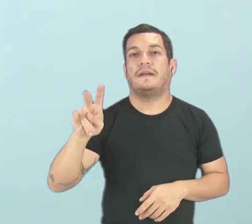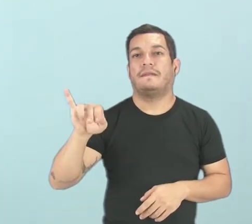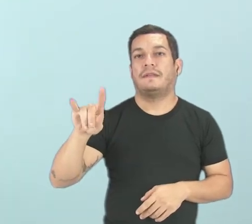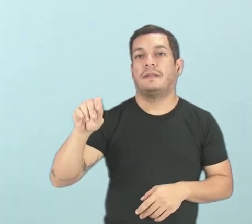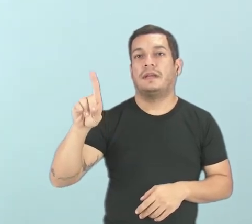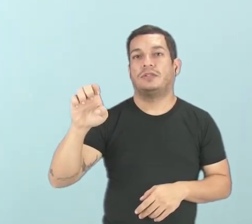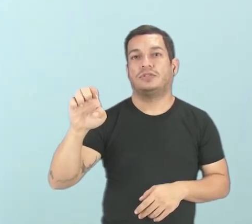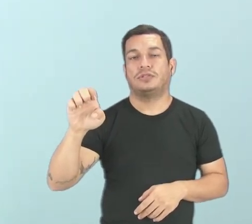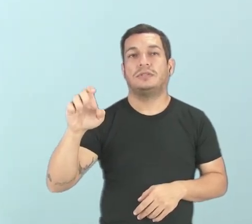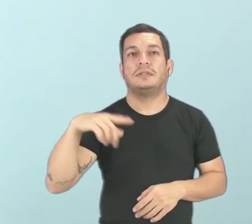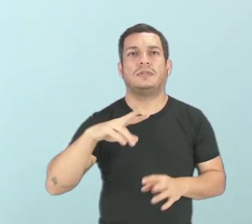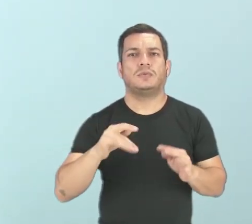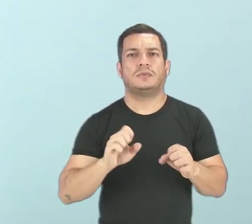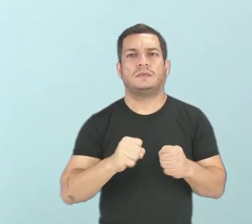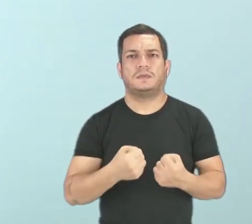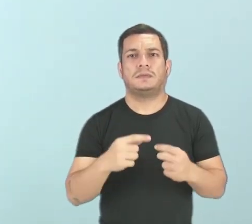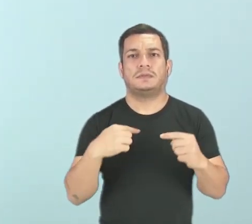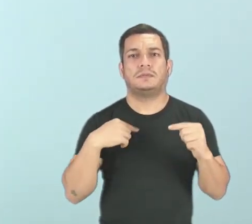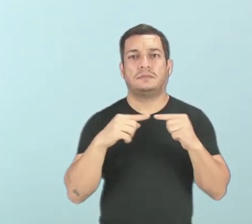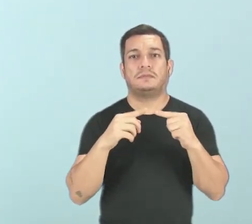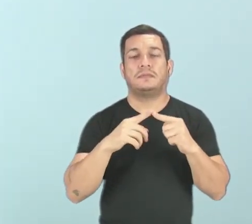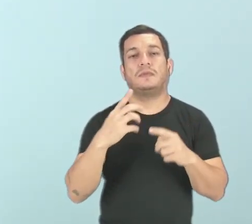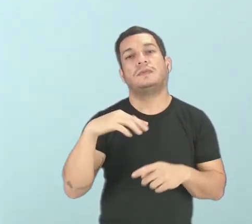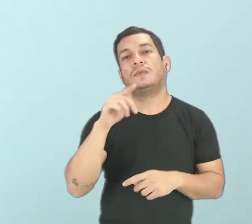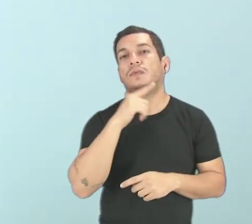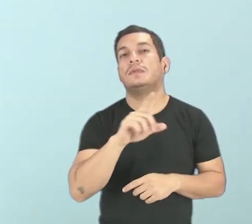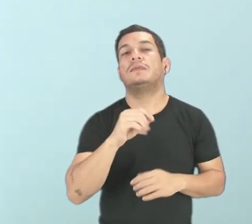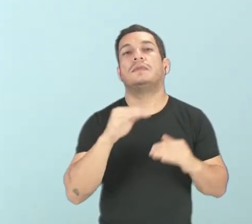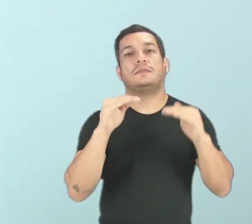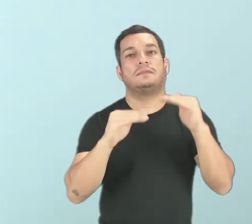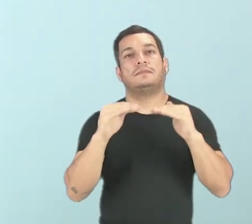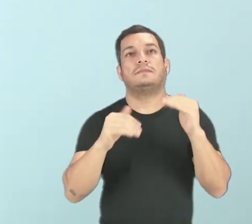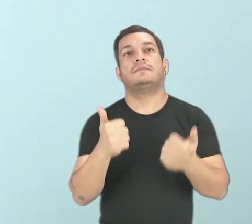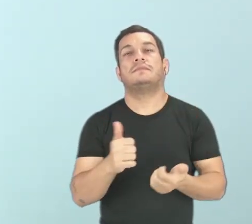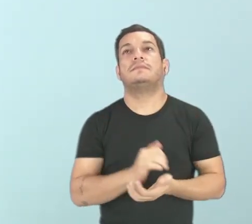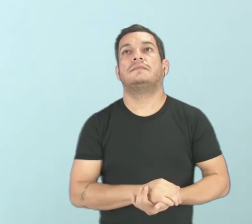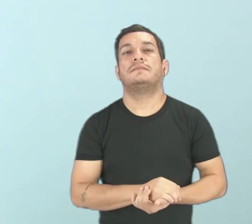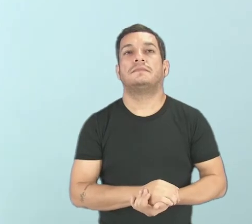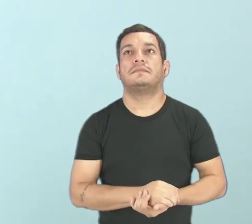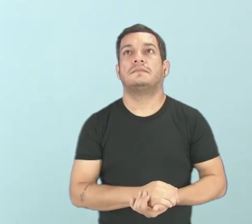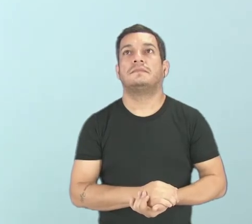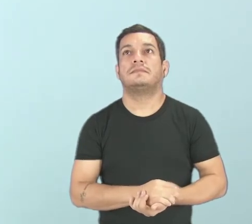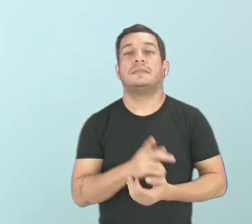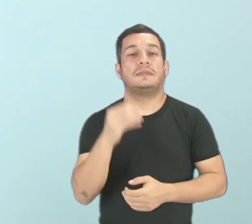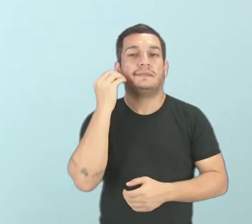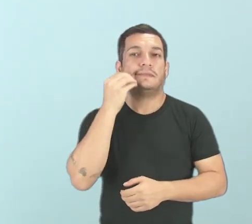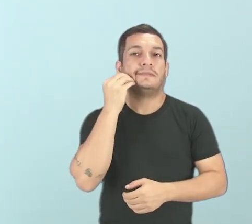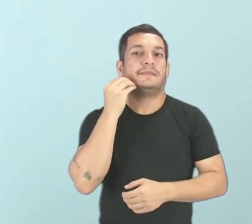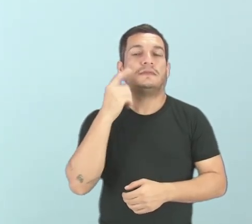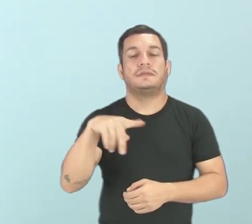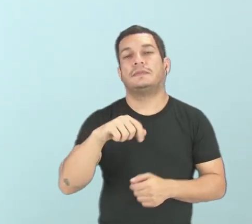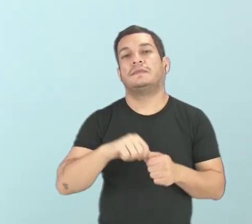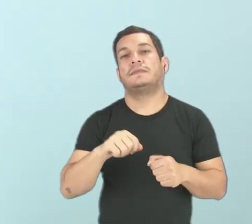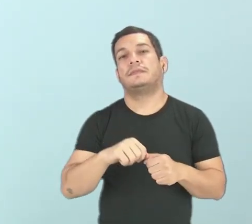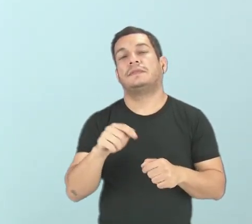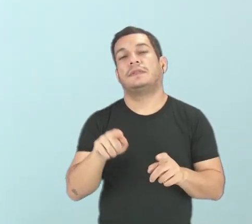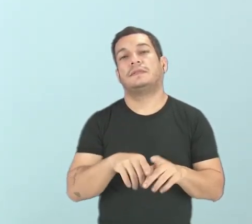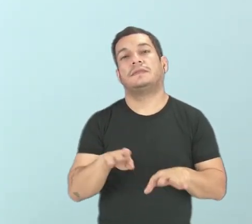Então, para eu considerar um equilíbrio total dos corpos, eu não posso ter movimento nem de rotação e nem de